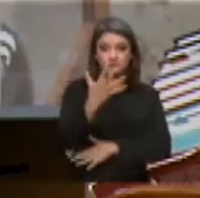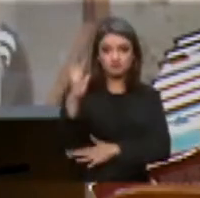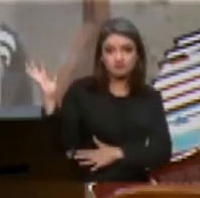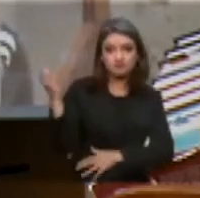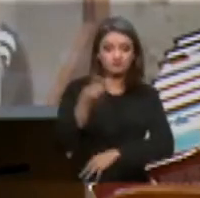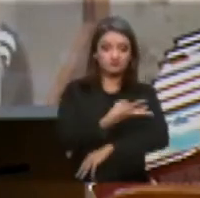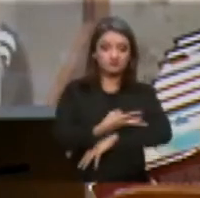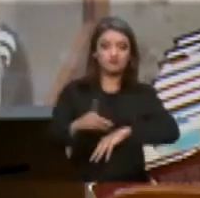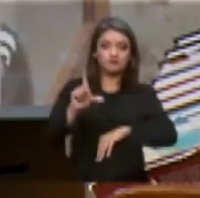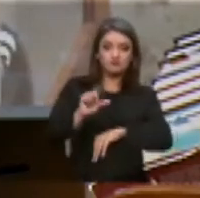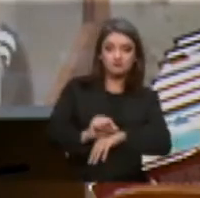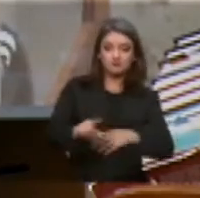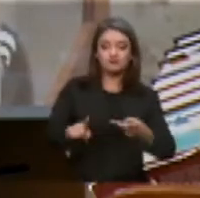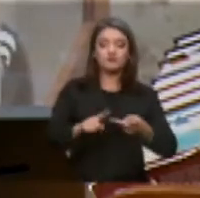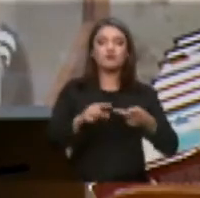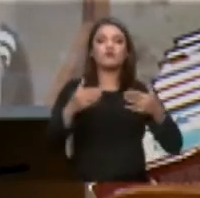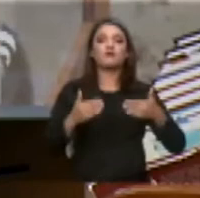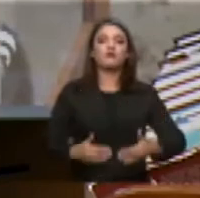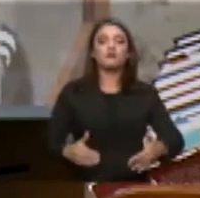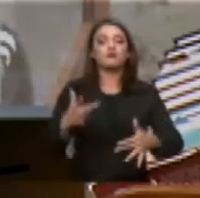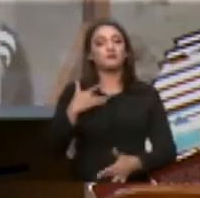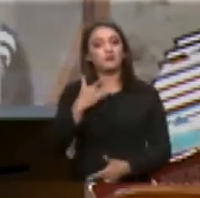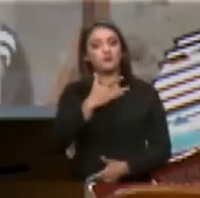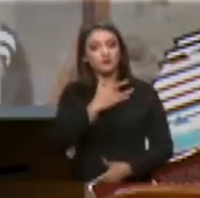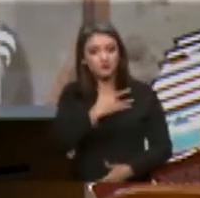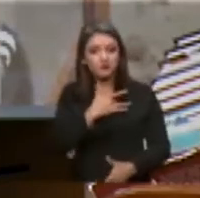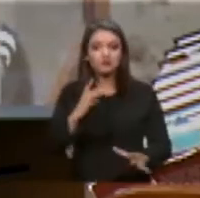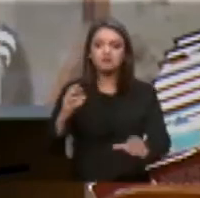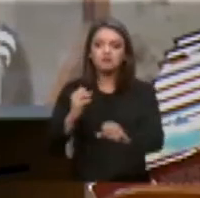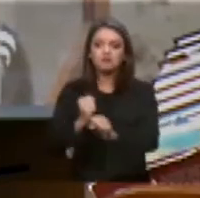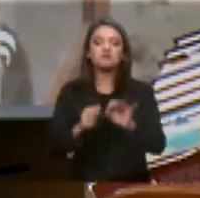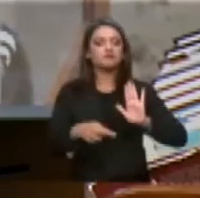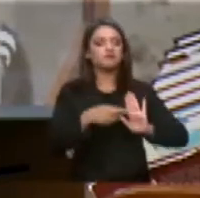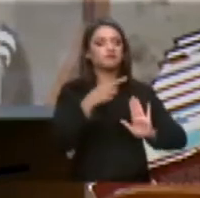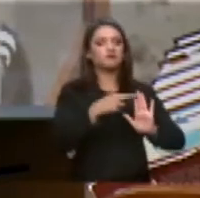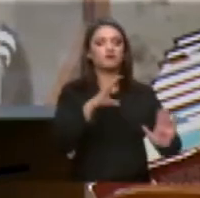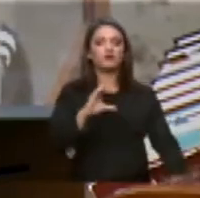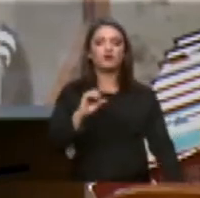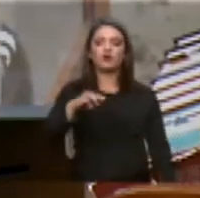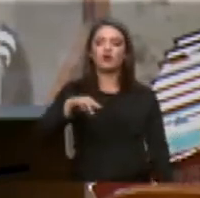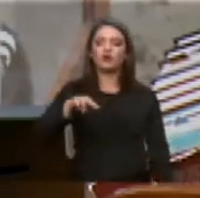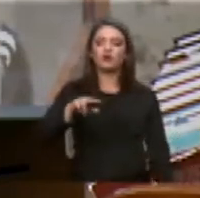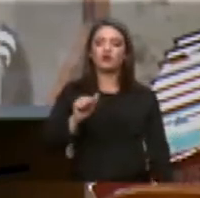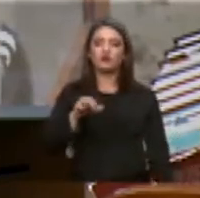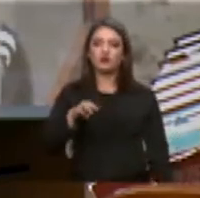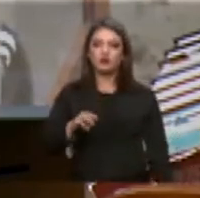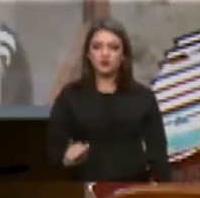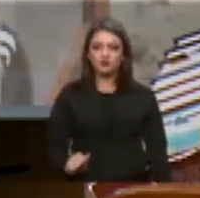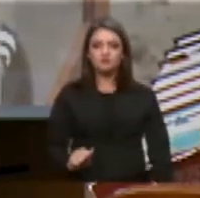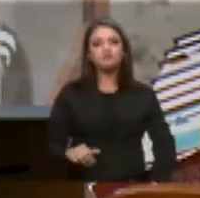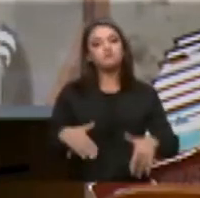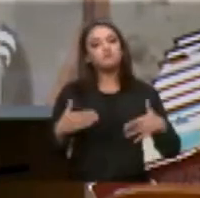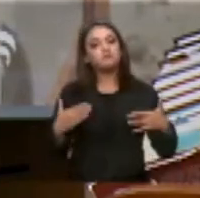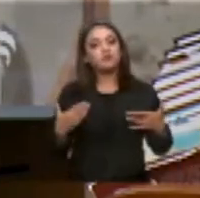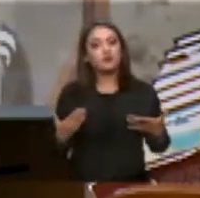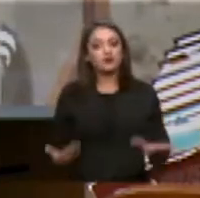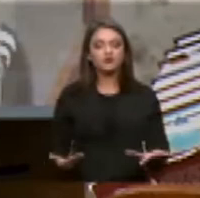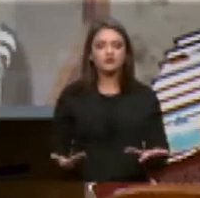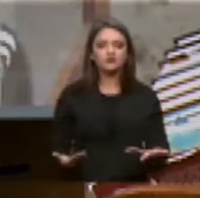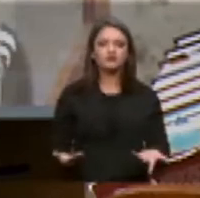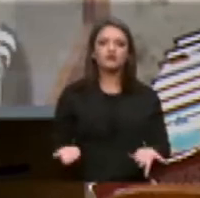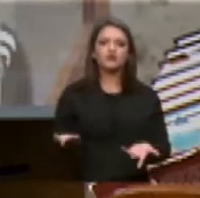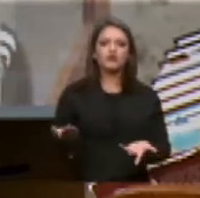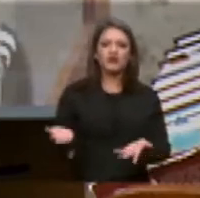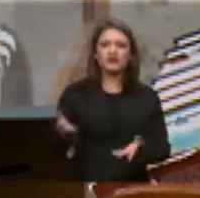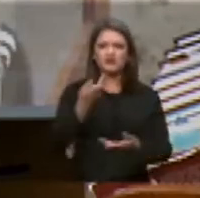e Ministério da Saúde, que culminou com a Resolução CONAMA 491 de 18, aqui questionada. As alegações de